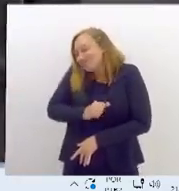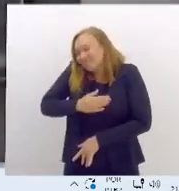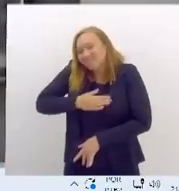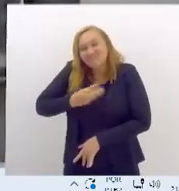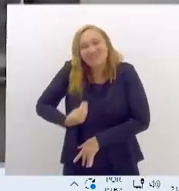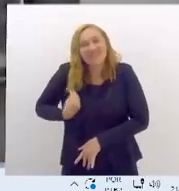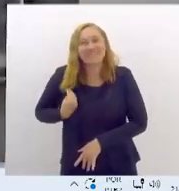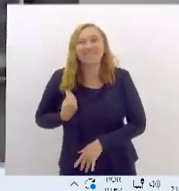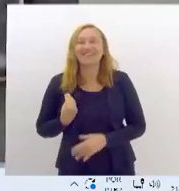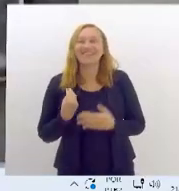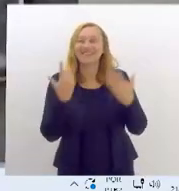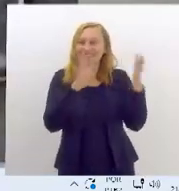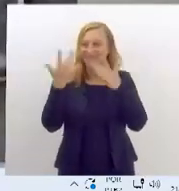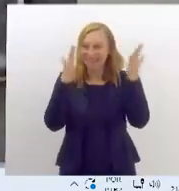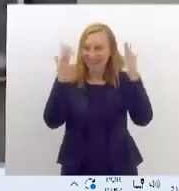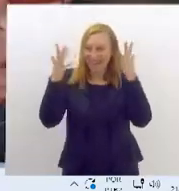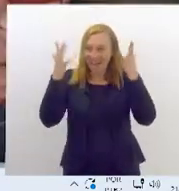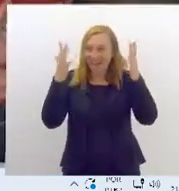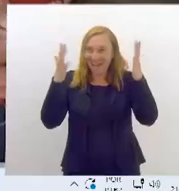vida